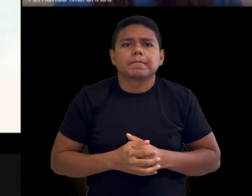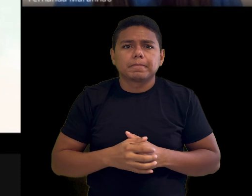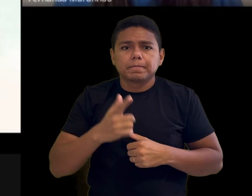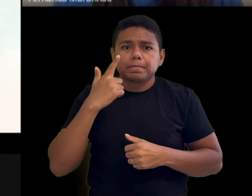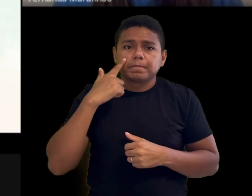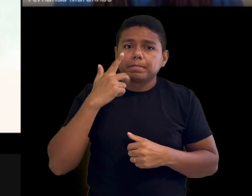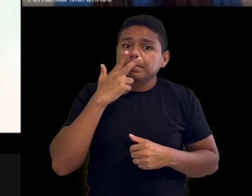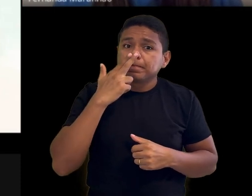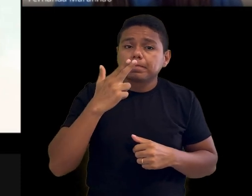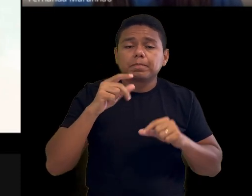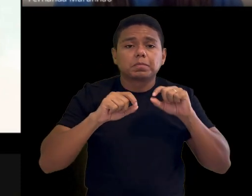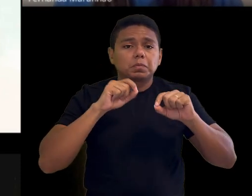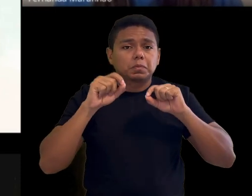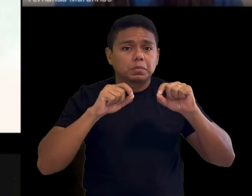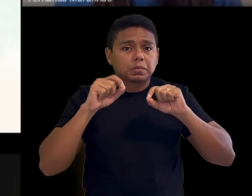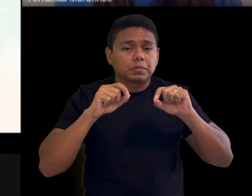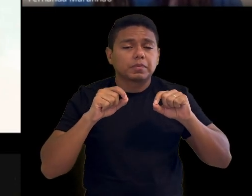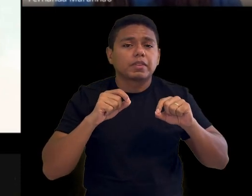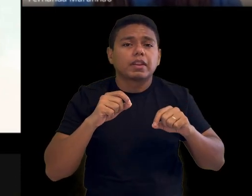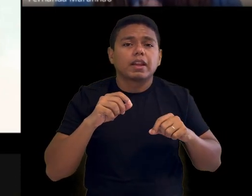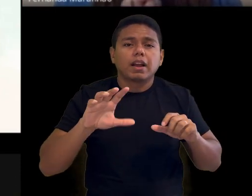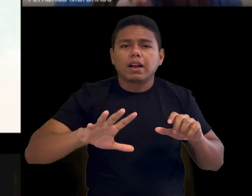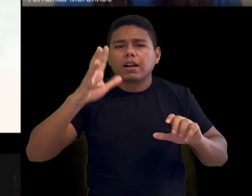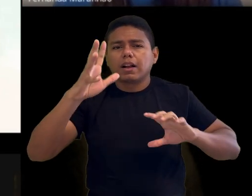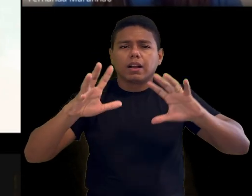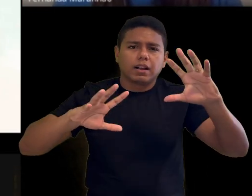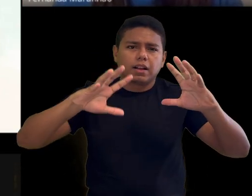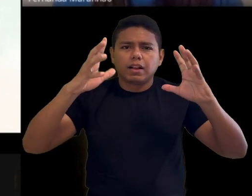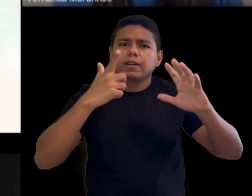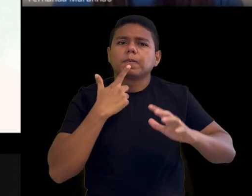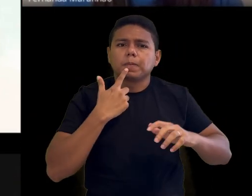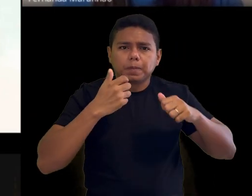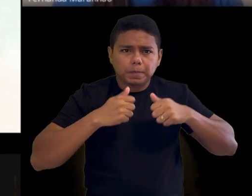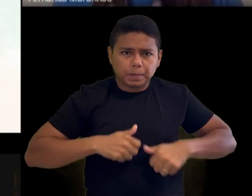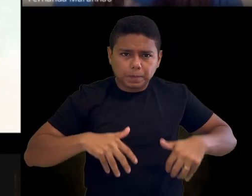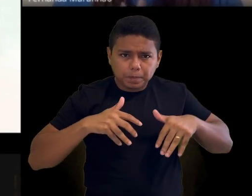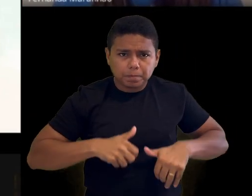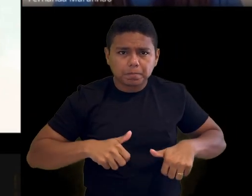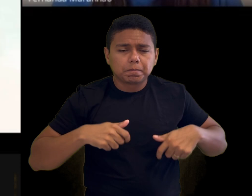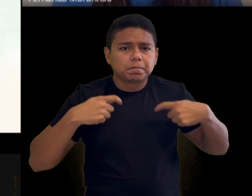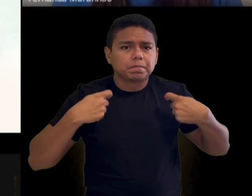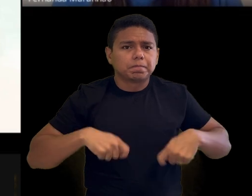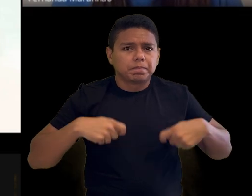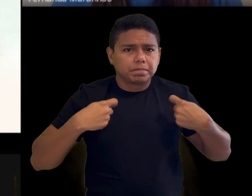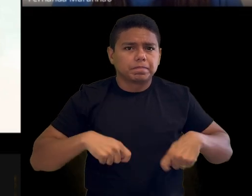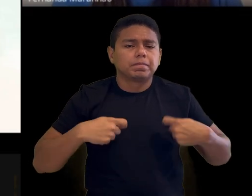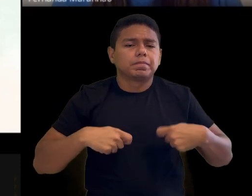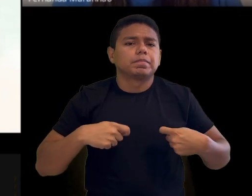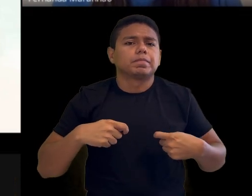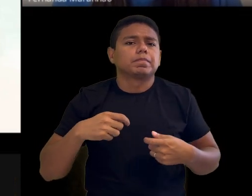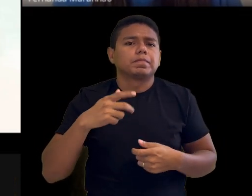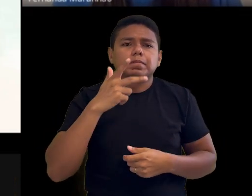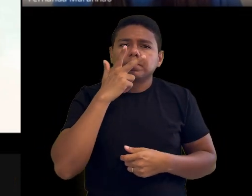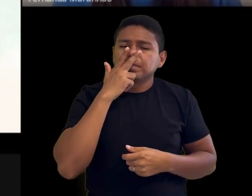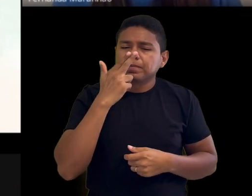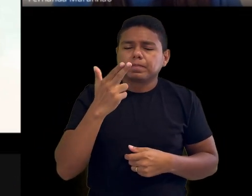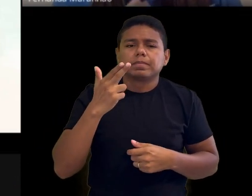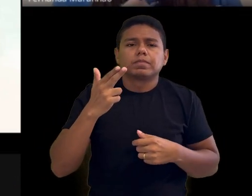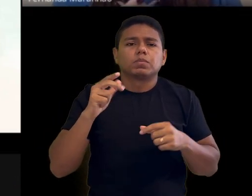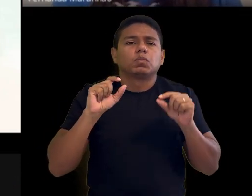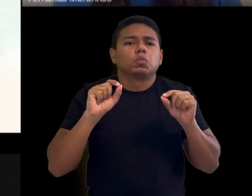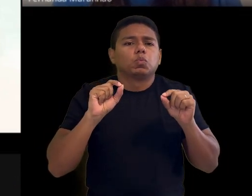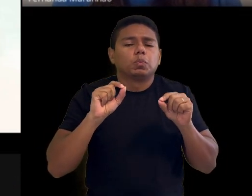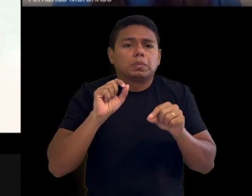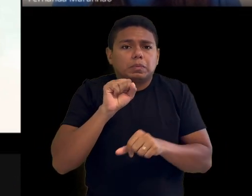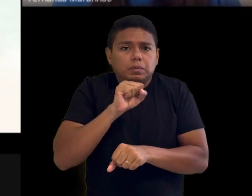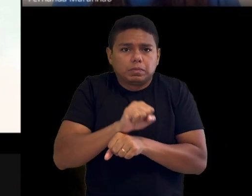de sangramento, é interessante que seja programada a idade gestacional para a interrupção dessa gestação. Que essa paciente,